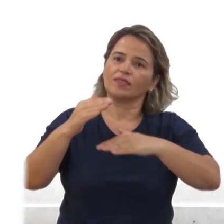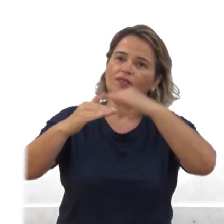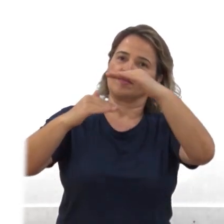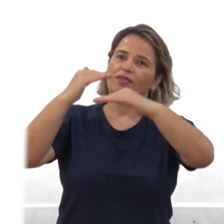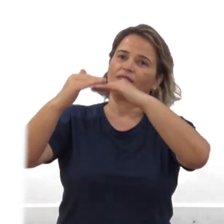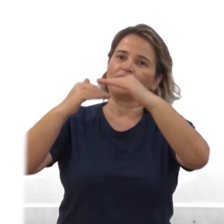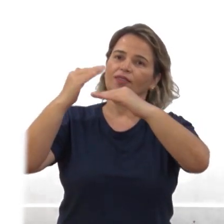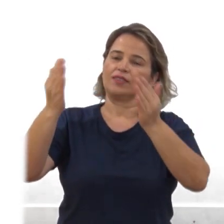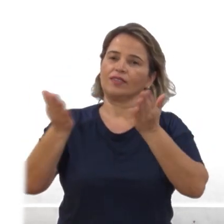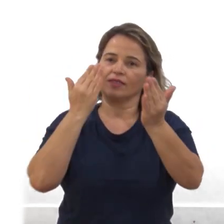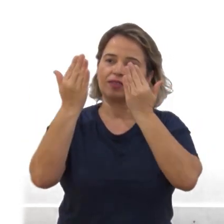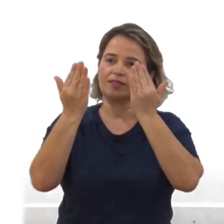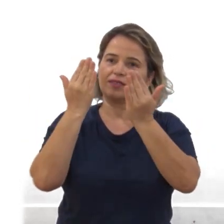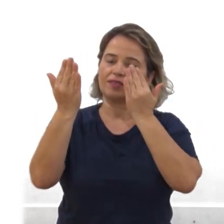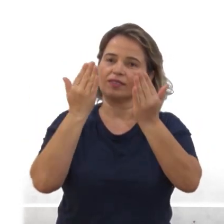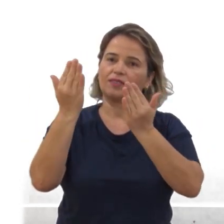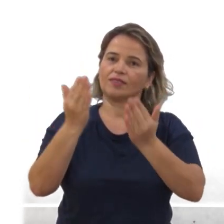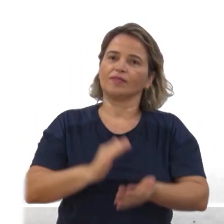comparar.